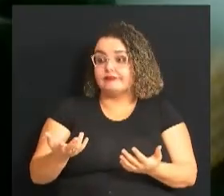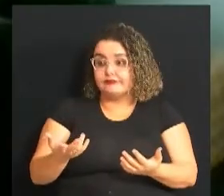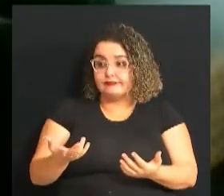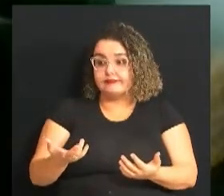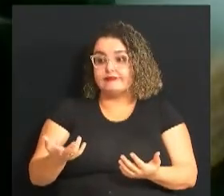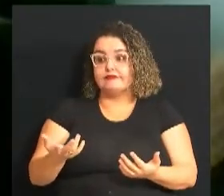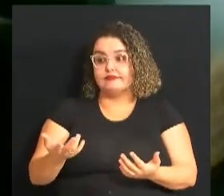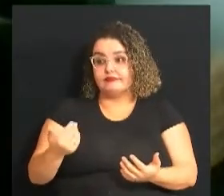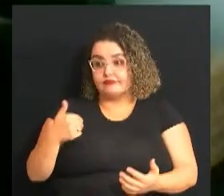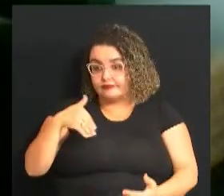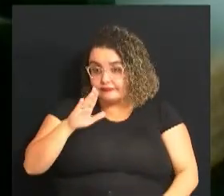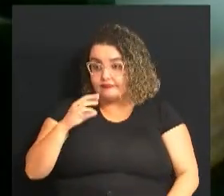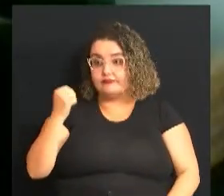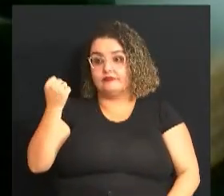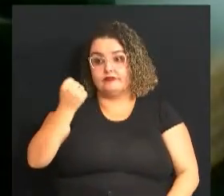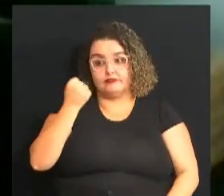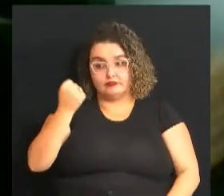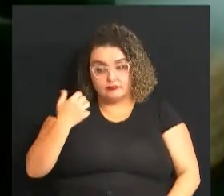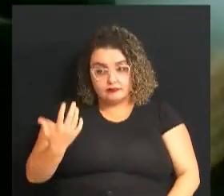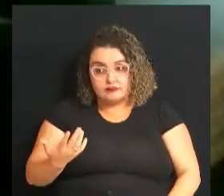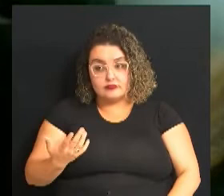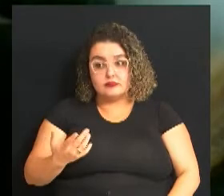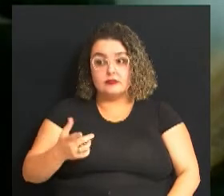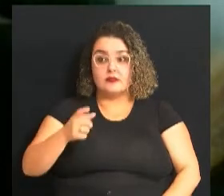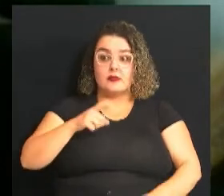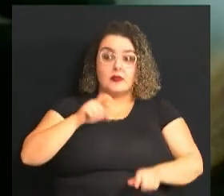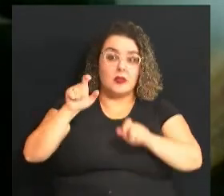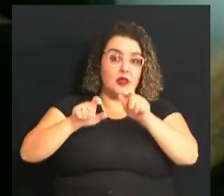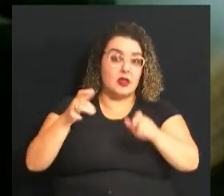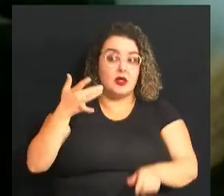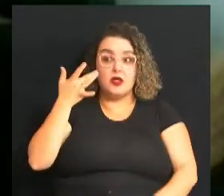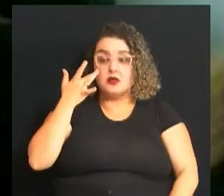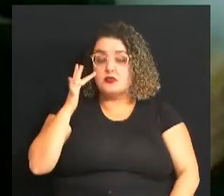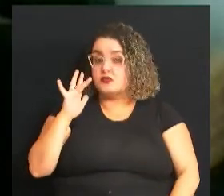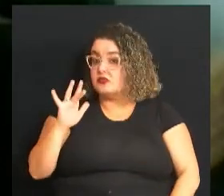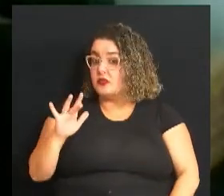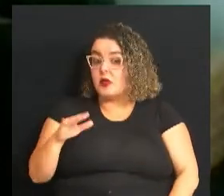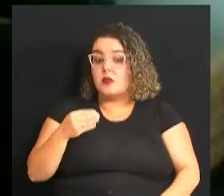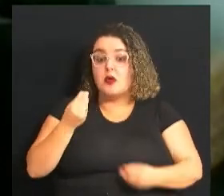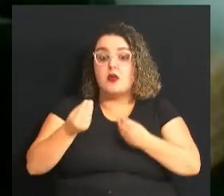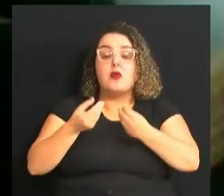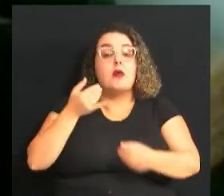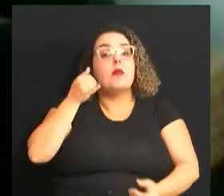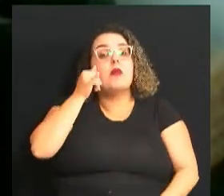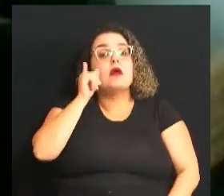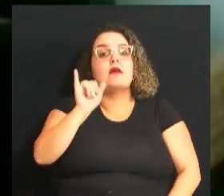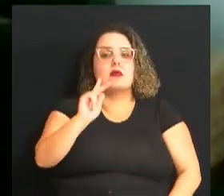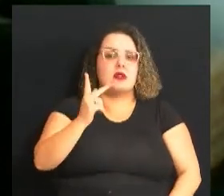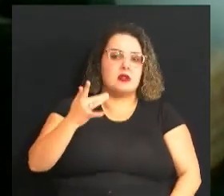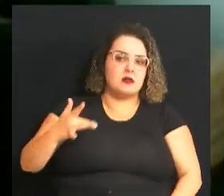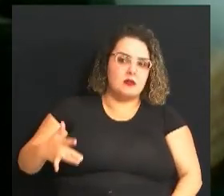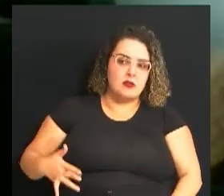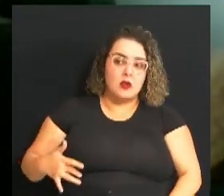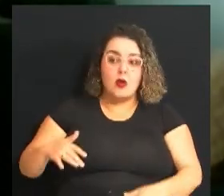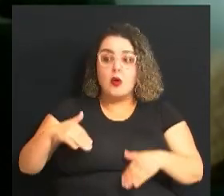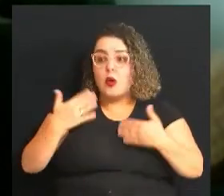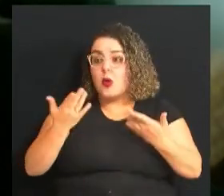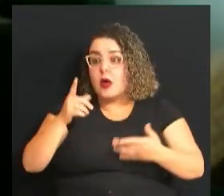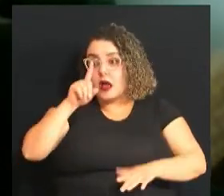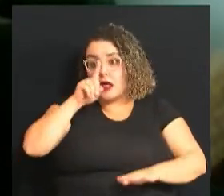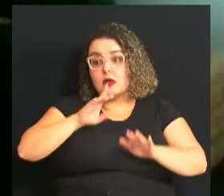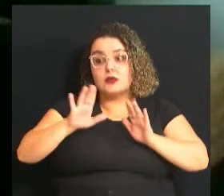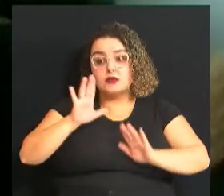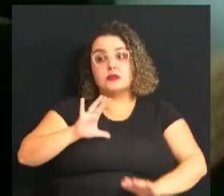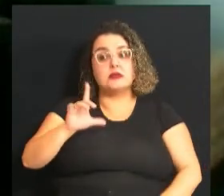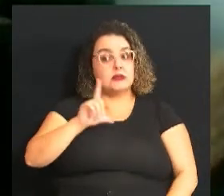além da gravidade, tem muita gente que não sabe as formas de evitar a hepatite. Quais os cuidados que nós temos que ter,